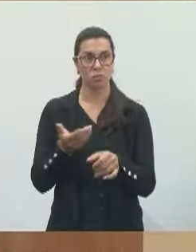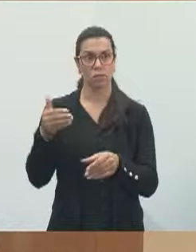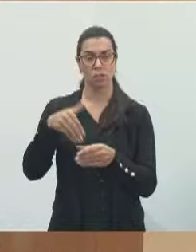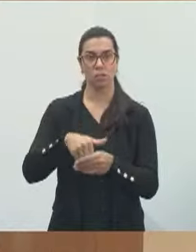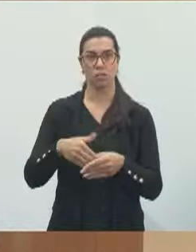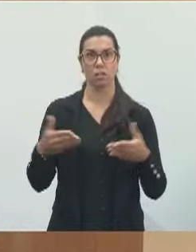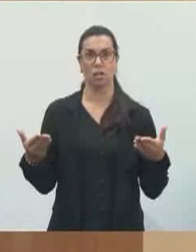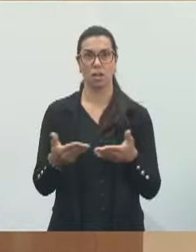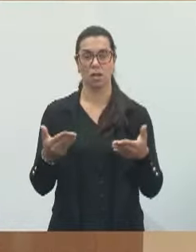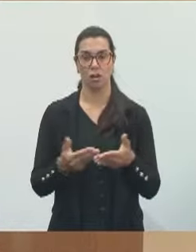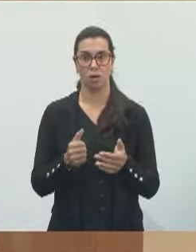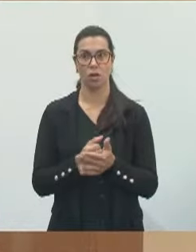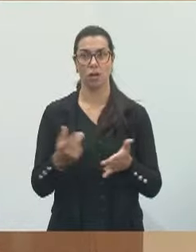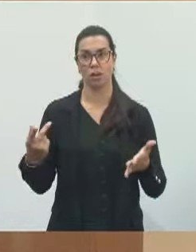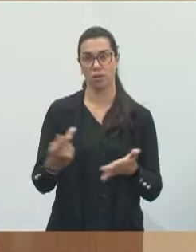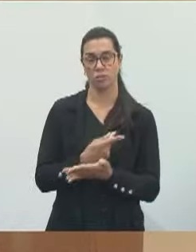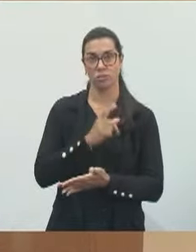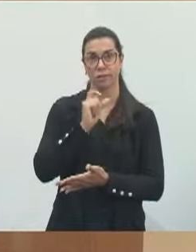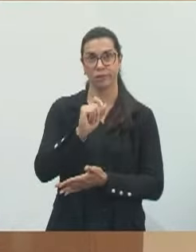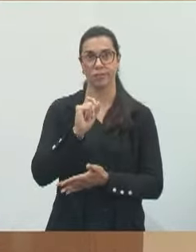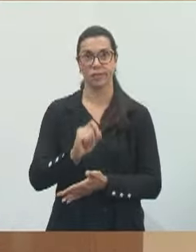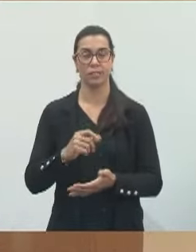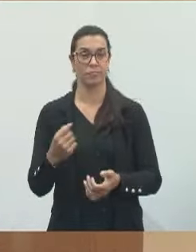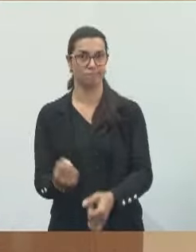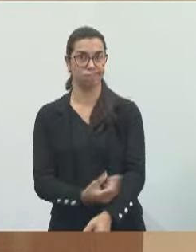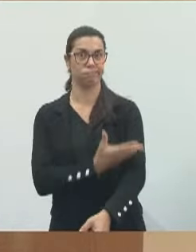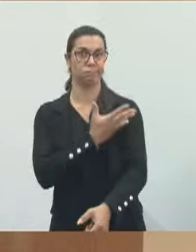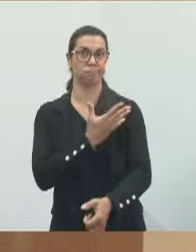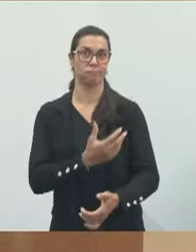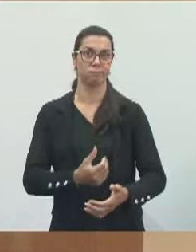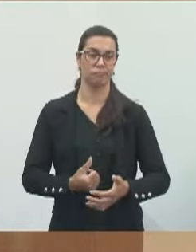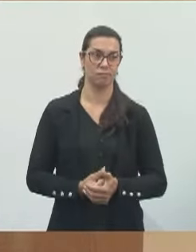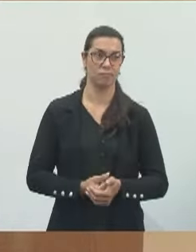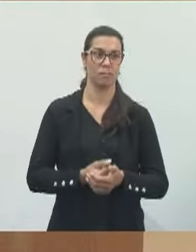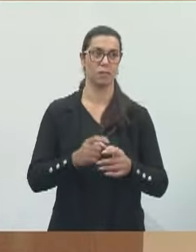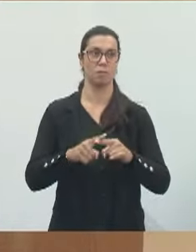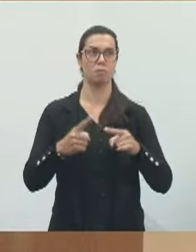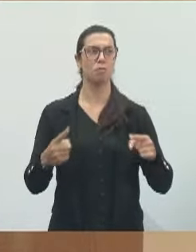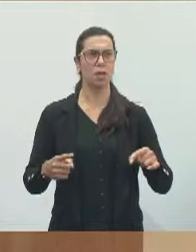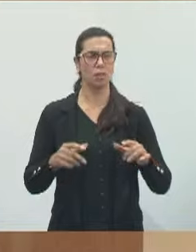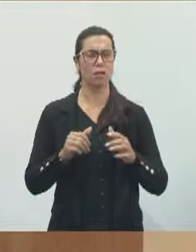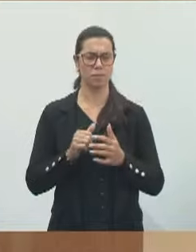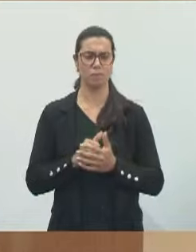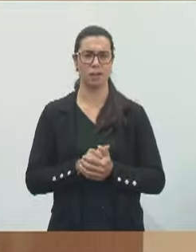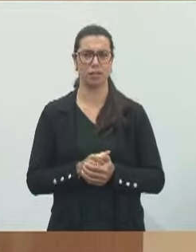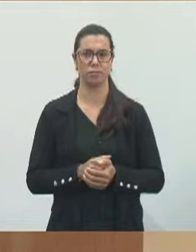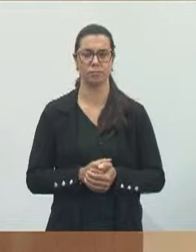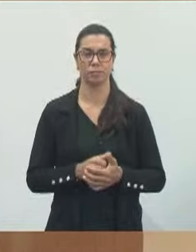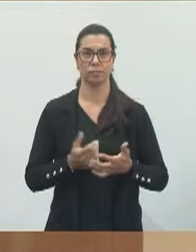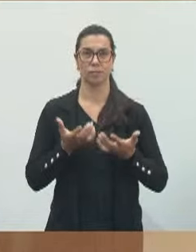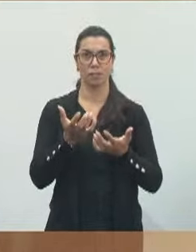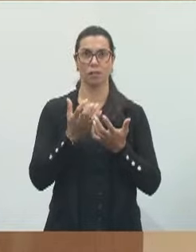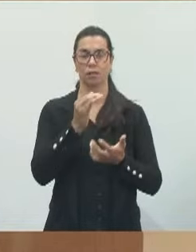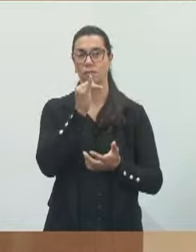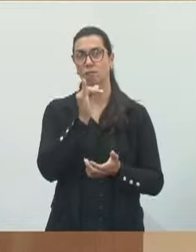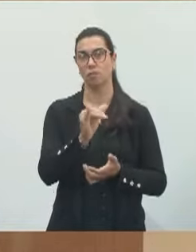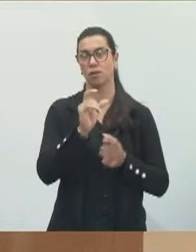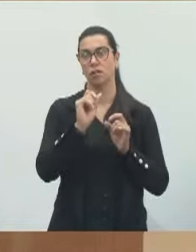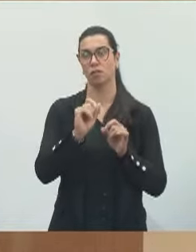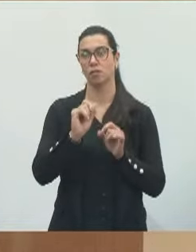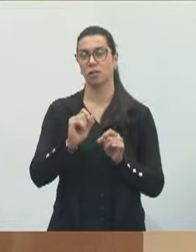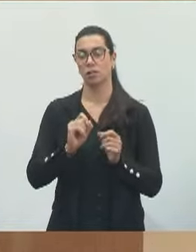tendência justamente é essa, né, os ânimos ficar mais acirrados. Mas eu não posso deixar de dizer aqui sobre a fala